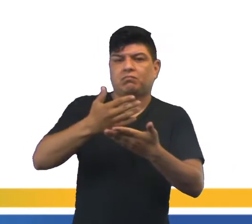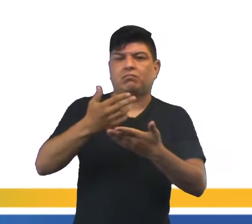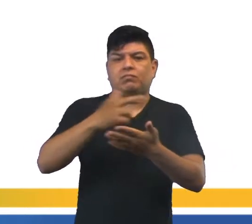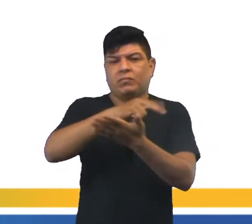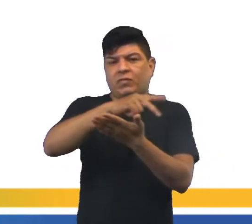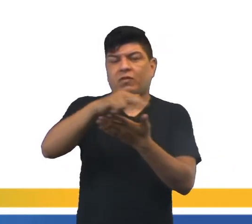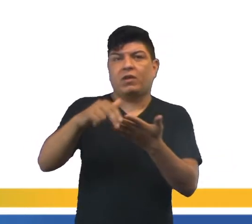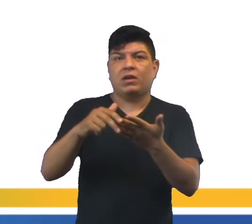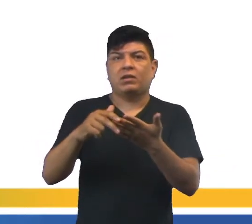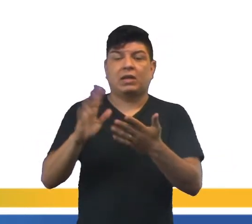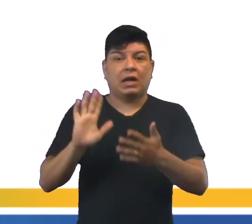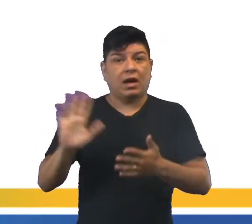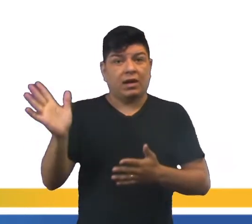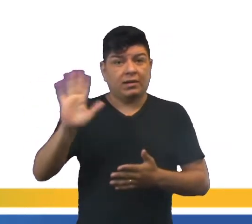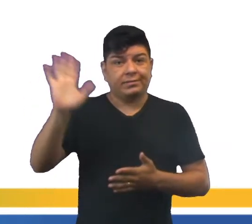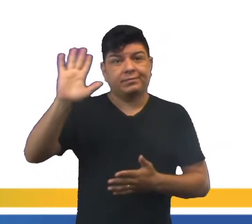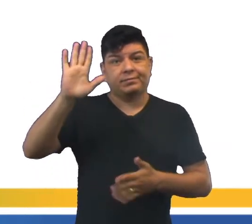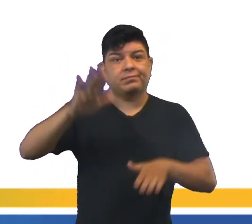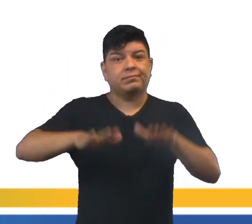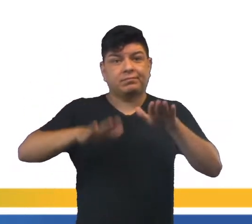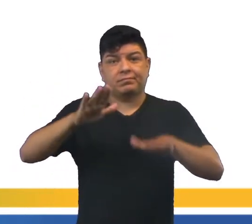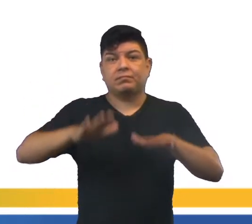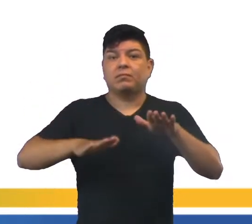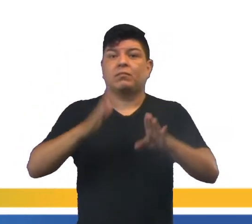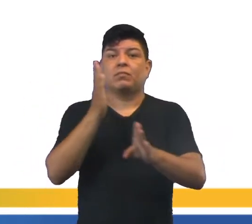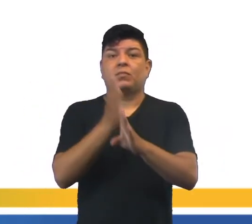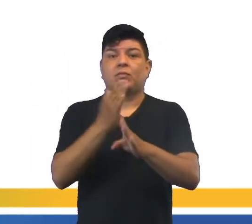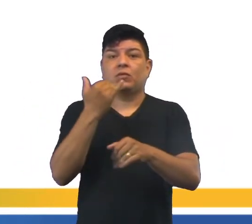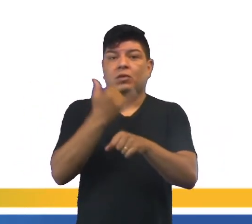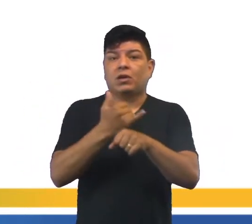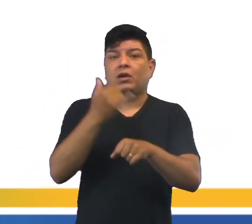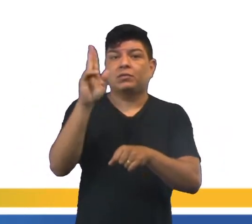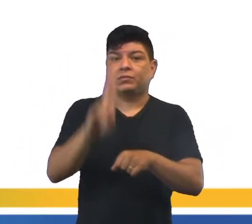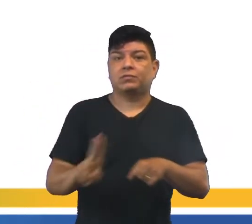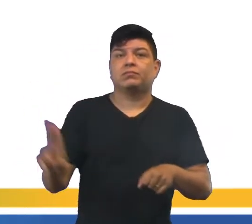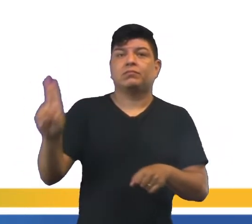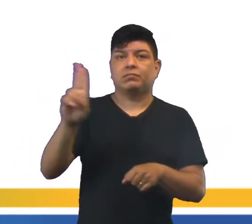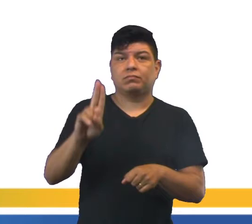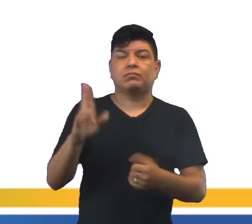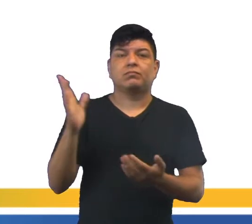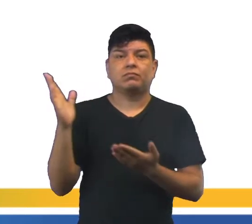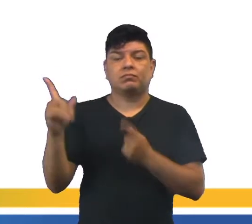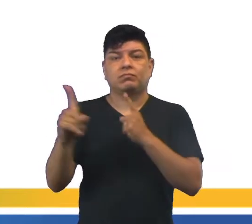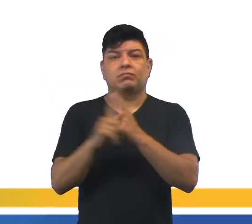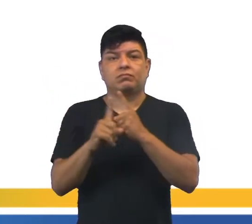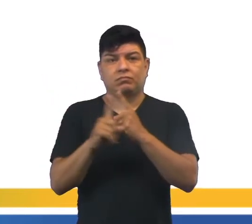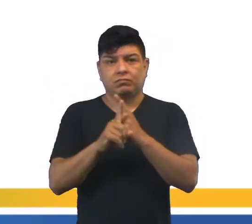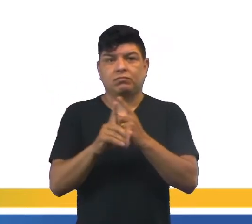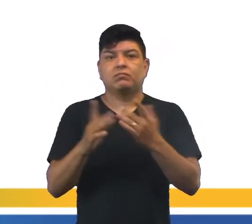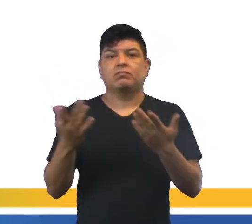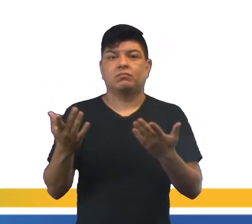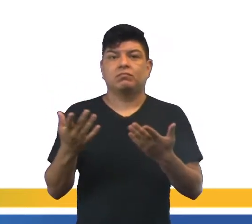vai ser muito caro esse equipamento por causa dos metais que são encontrados